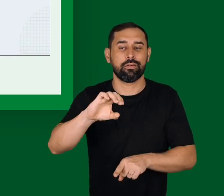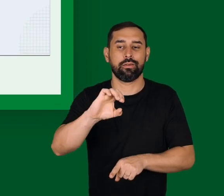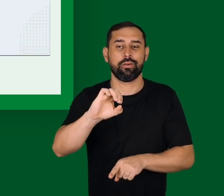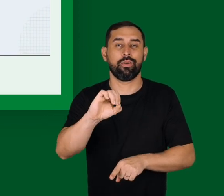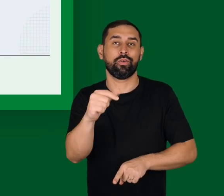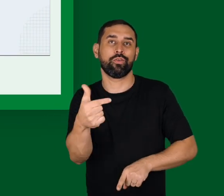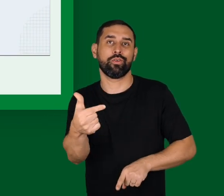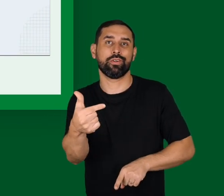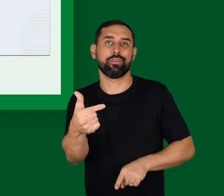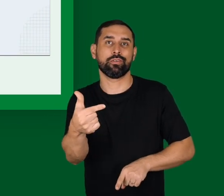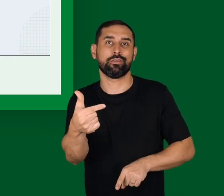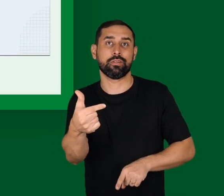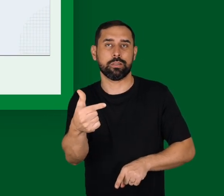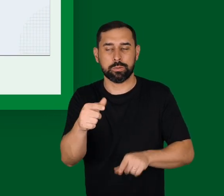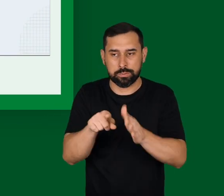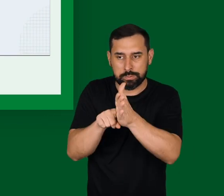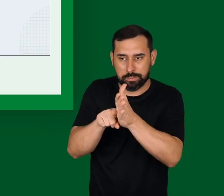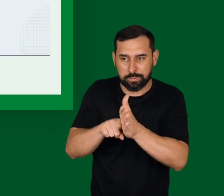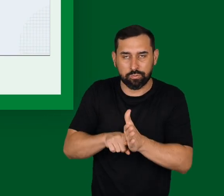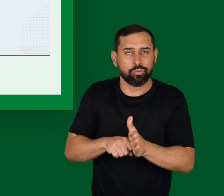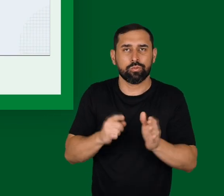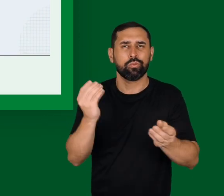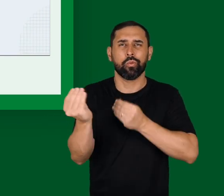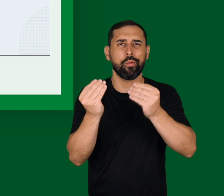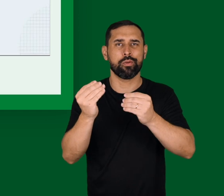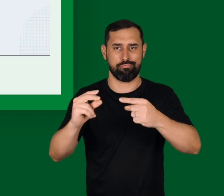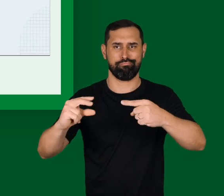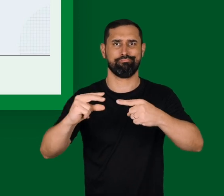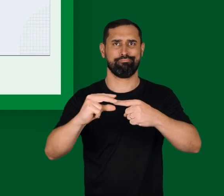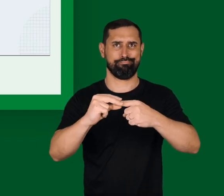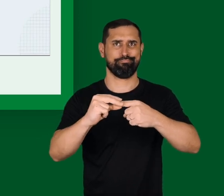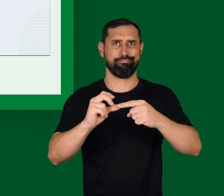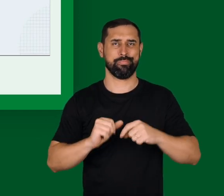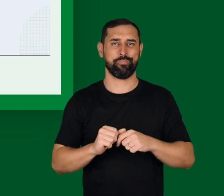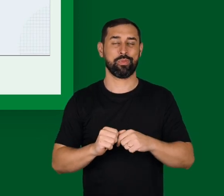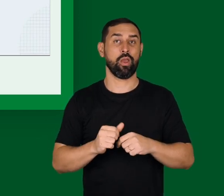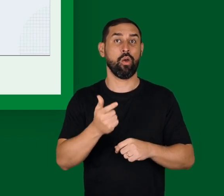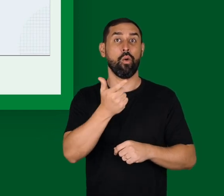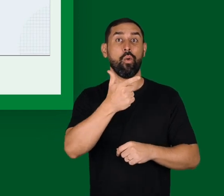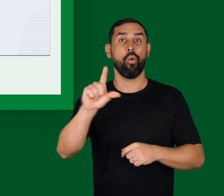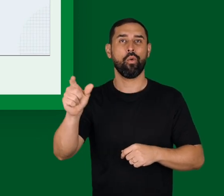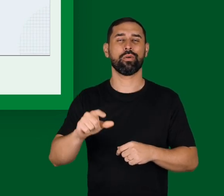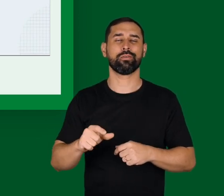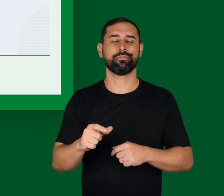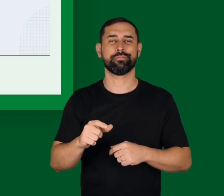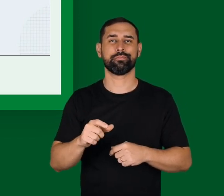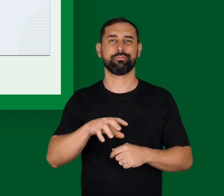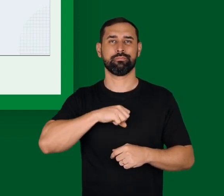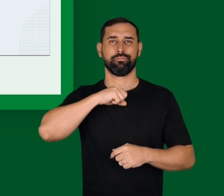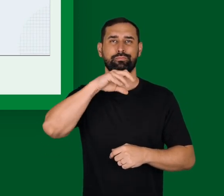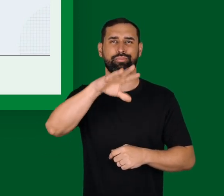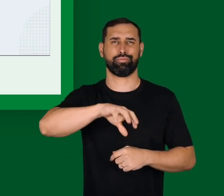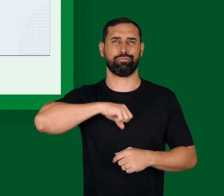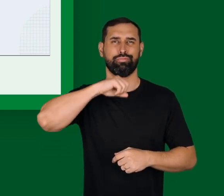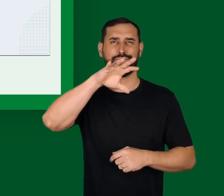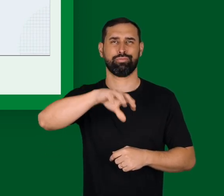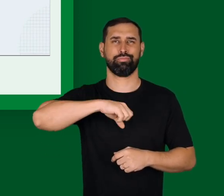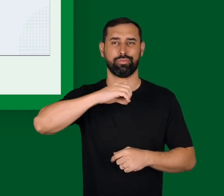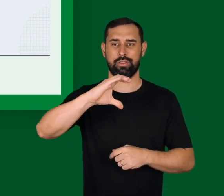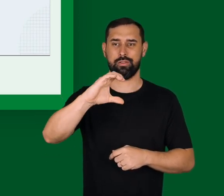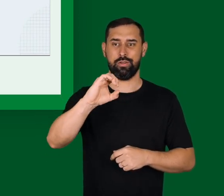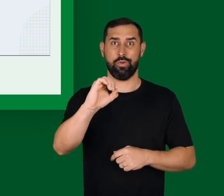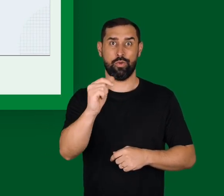tiver condição, monitorar a oxigenação. E a gente monitora a oxigenação com o quê? Com oxímetro de pulso. O medidor